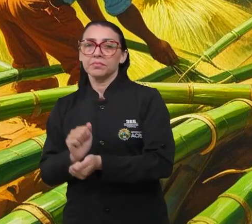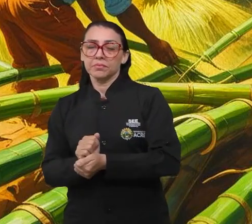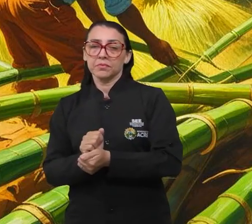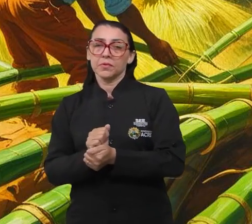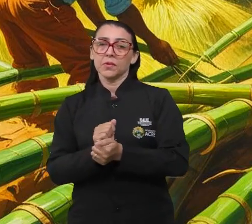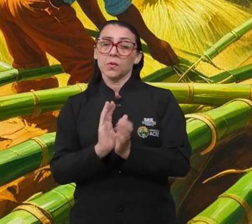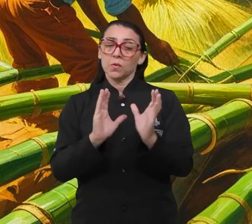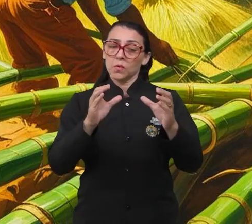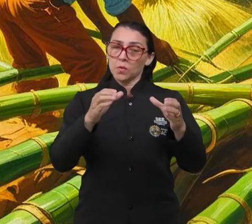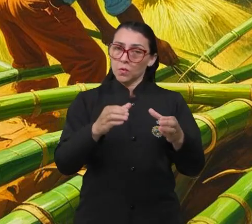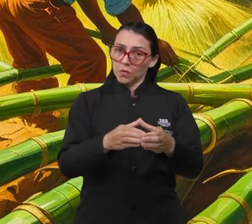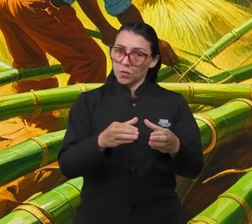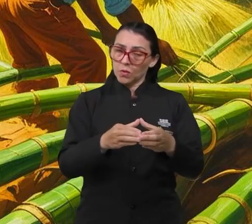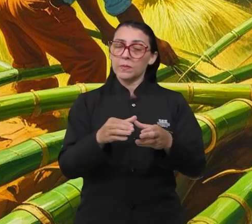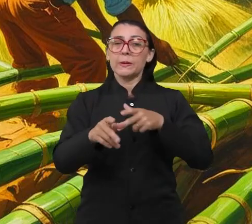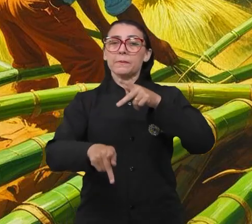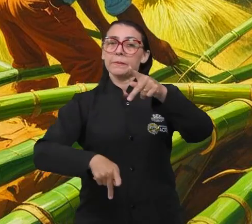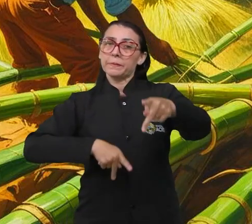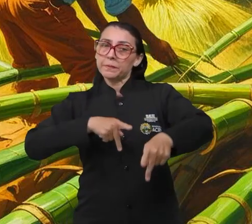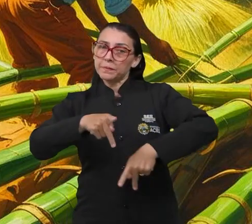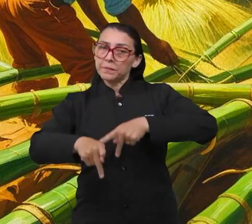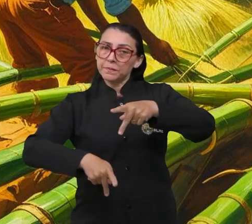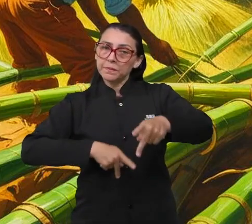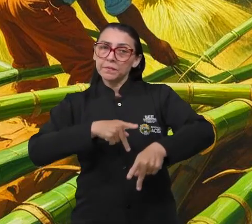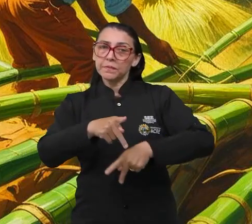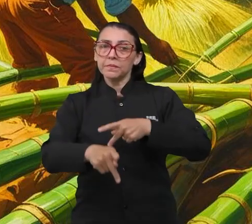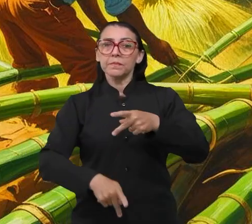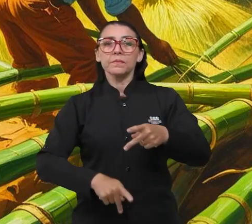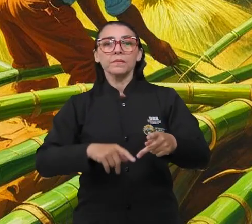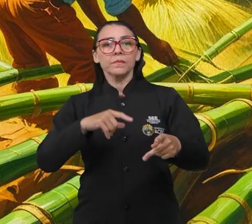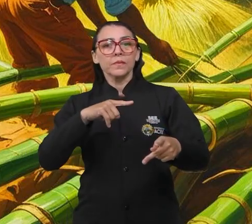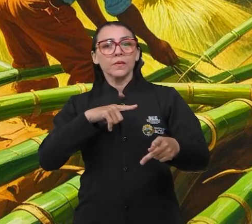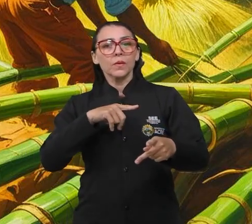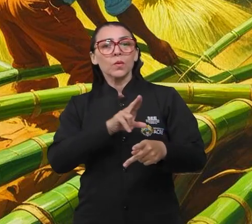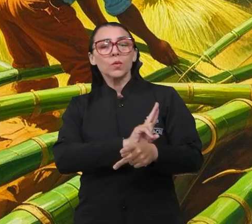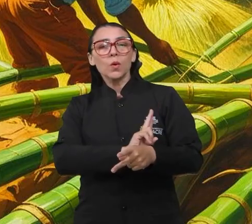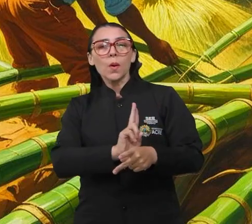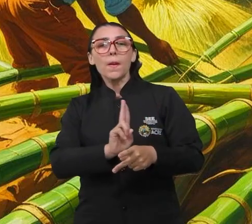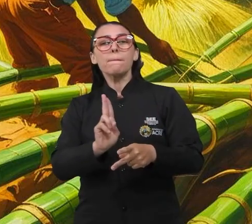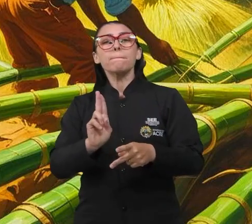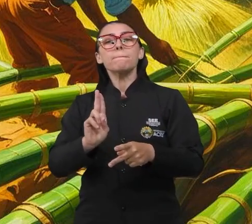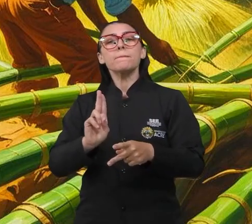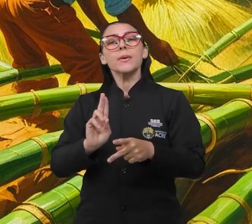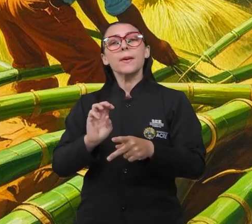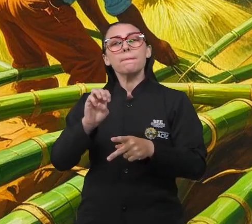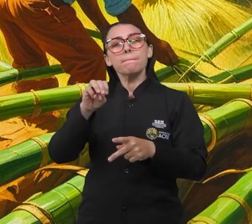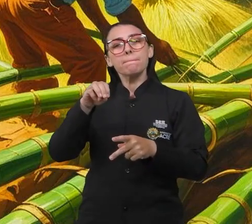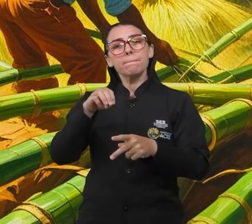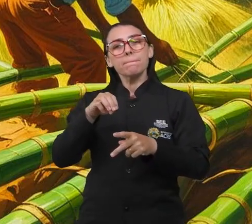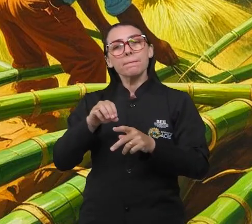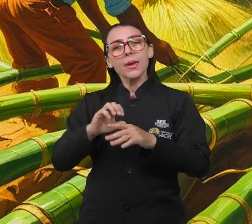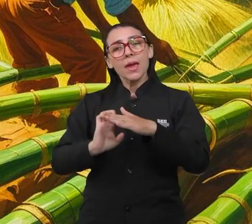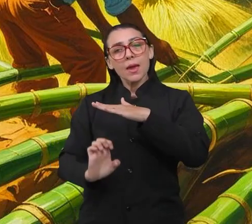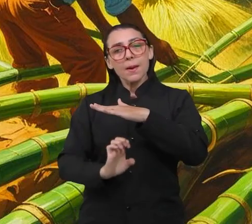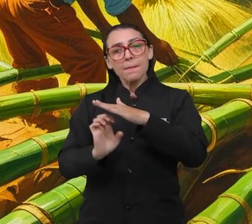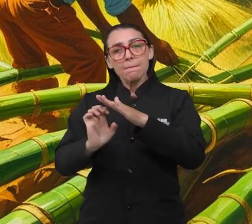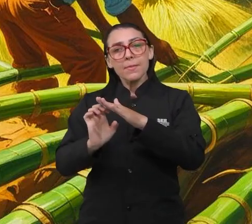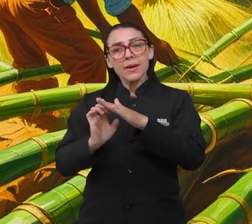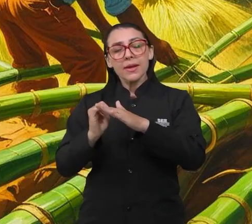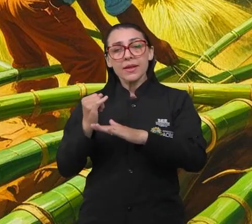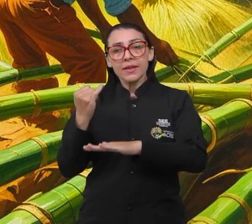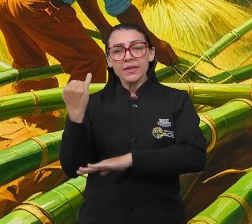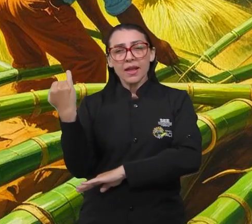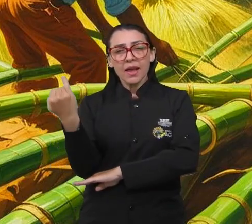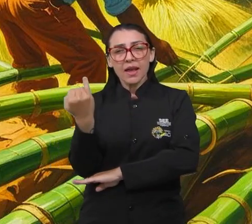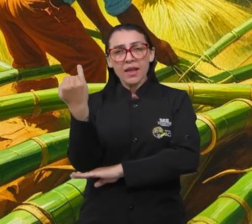parcela significativa da população atua no chamado mercado informal, certo?